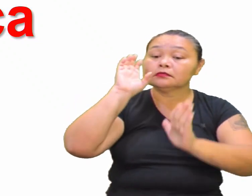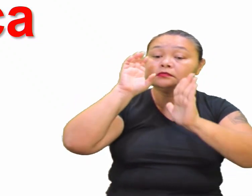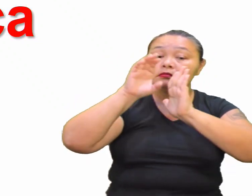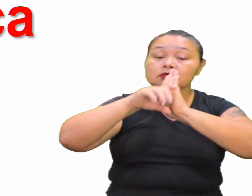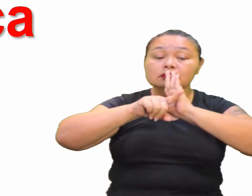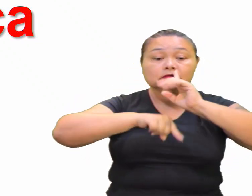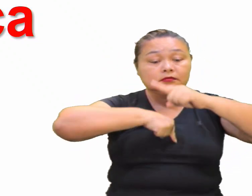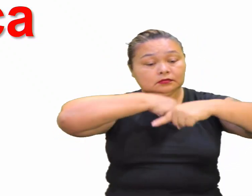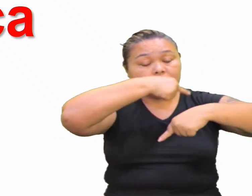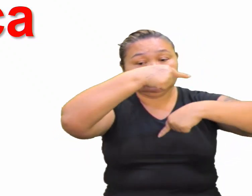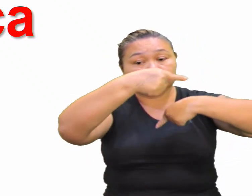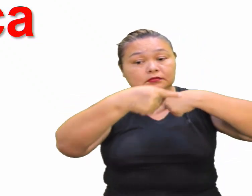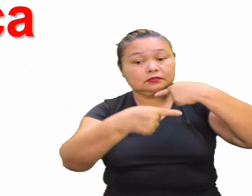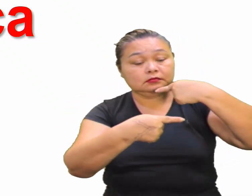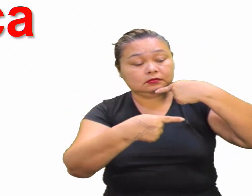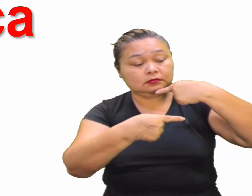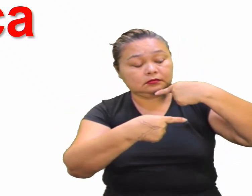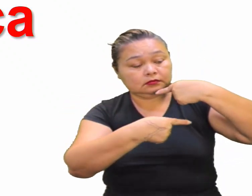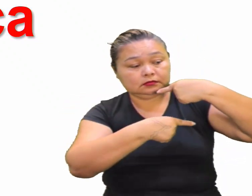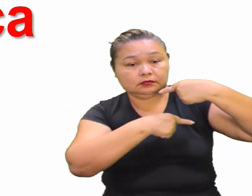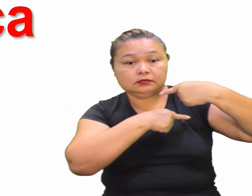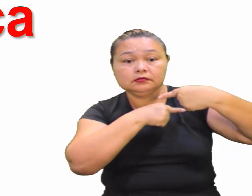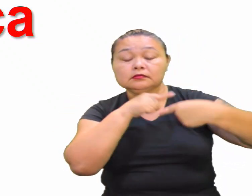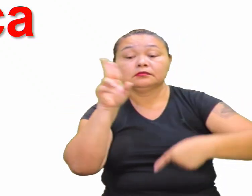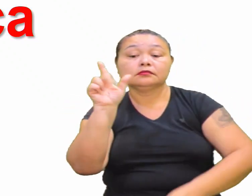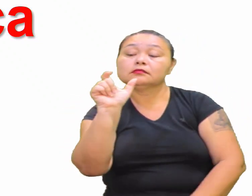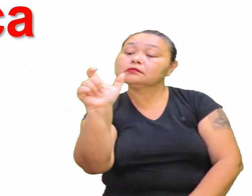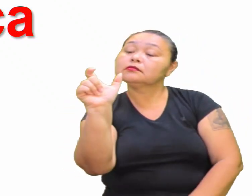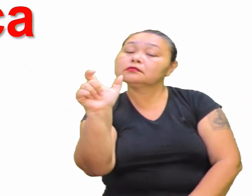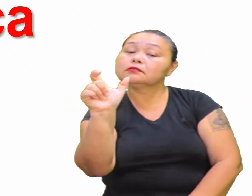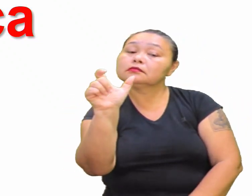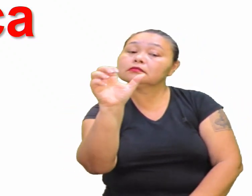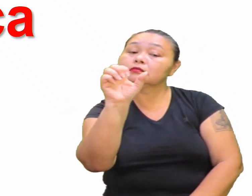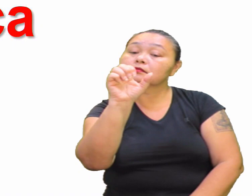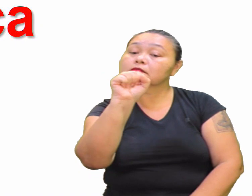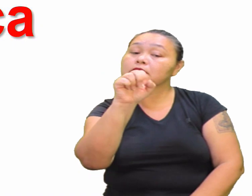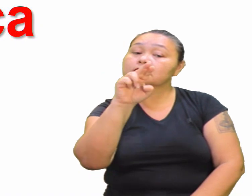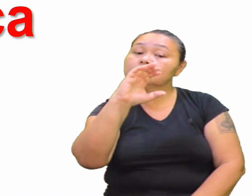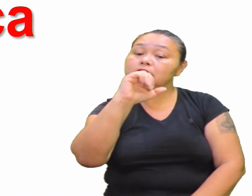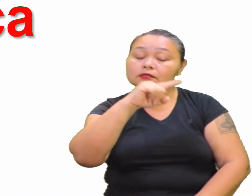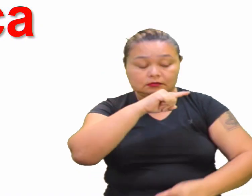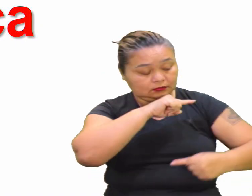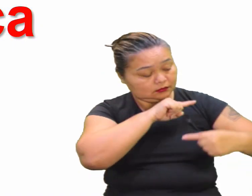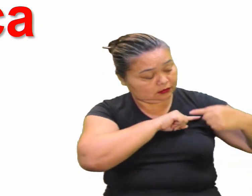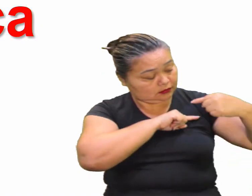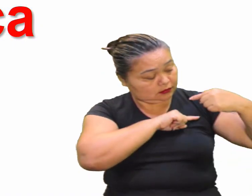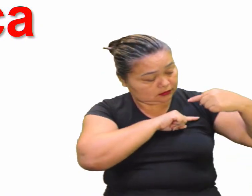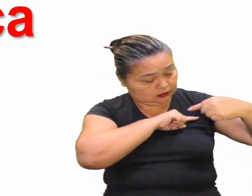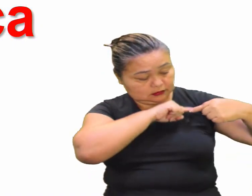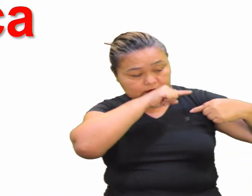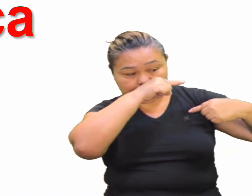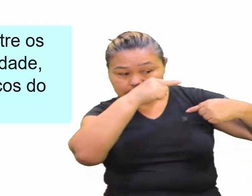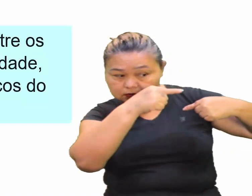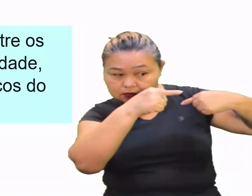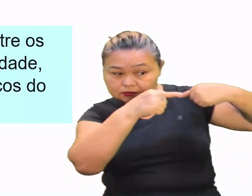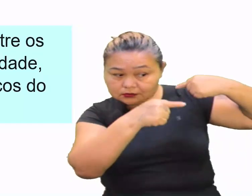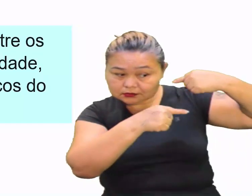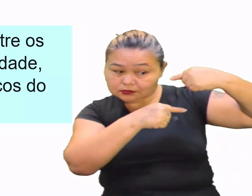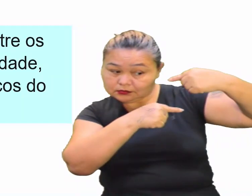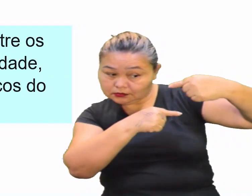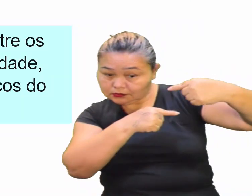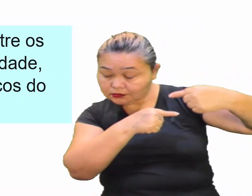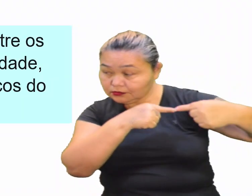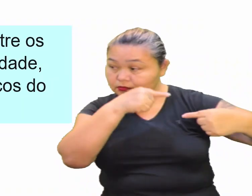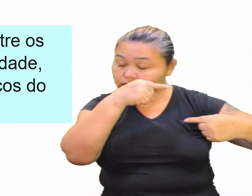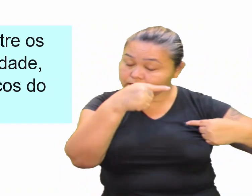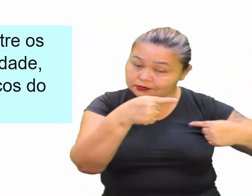do que é uma sucessão. Nessa palavra sucessão, já está dizendo que é algo que vem depois de outro, né? Eu posso dizer assim, já dá, deixa. Mas